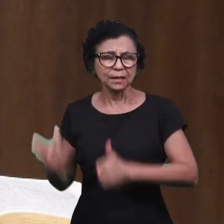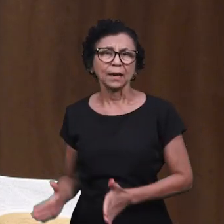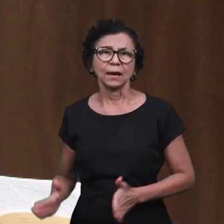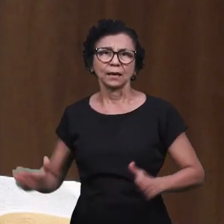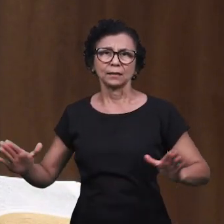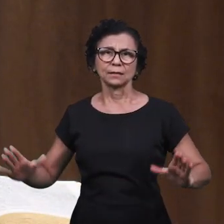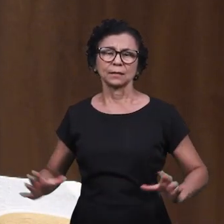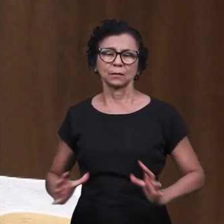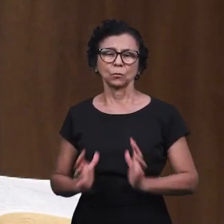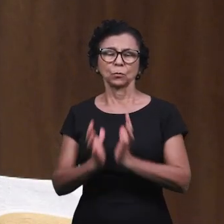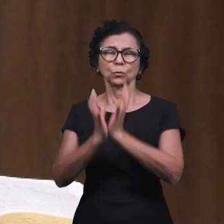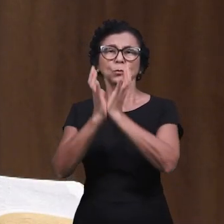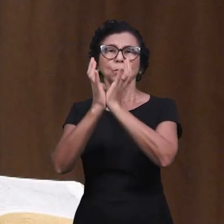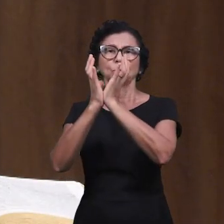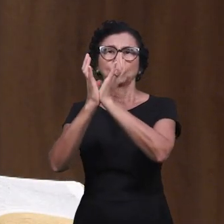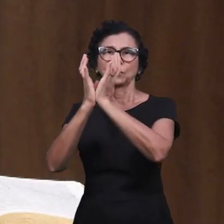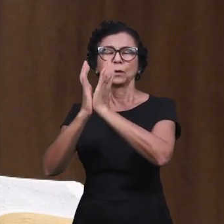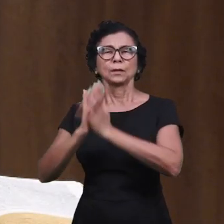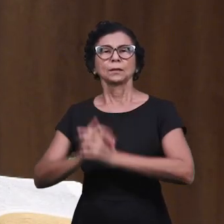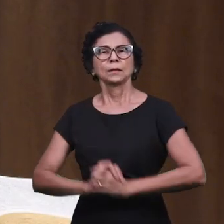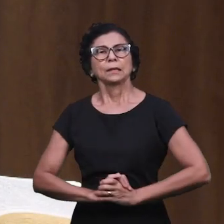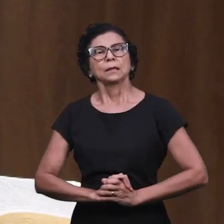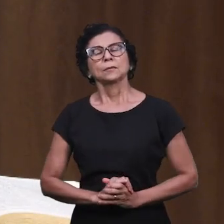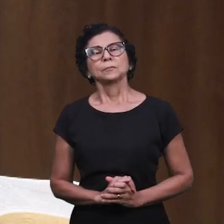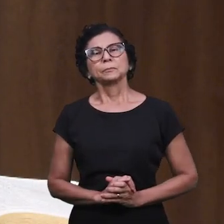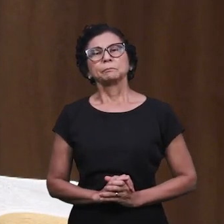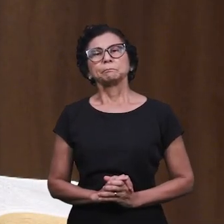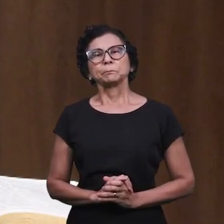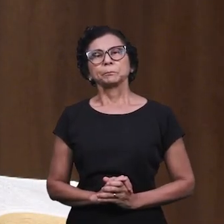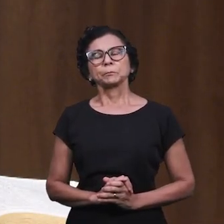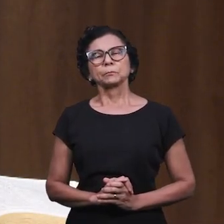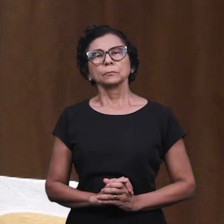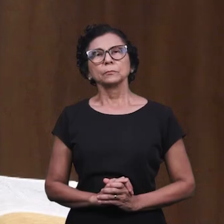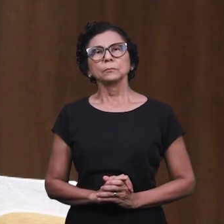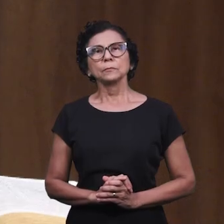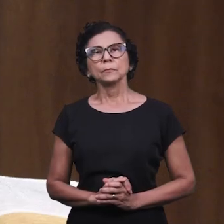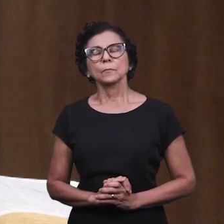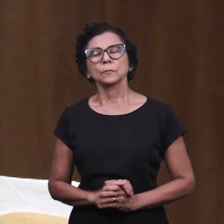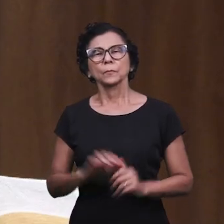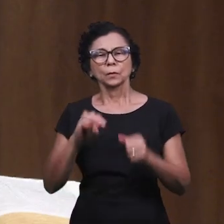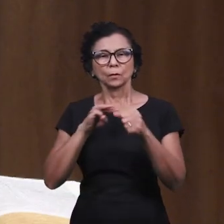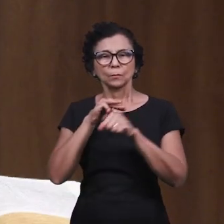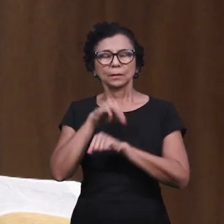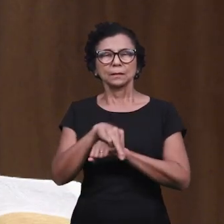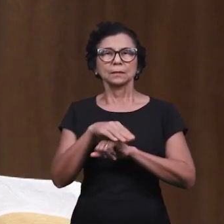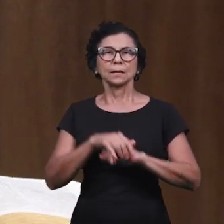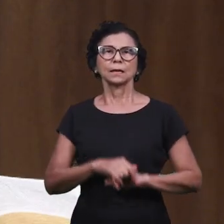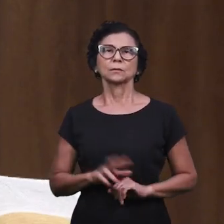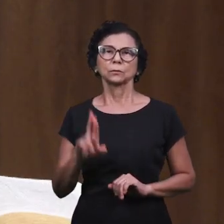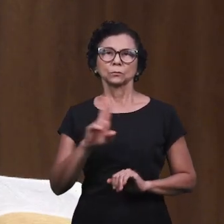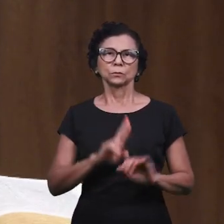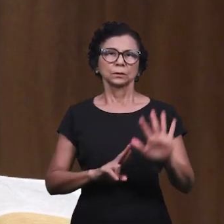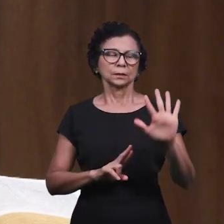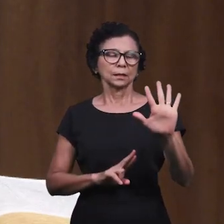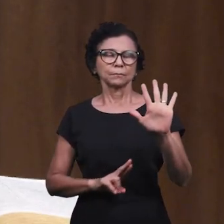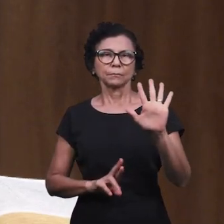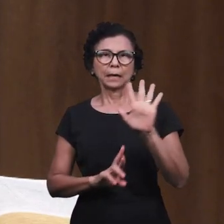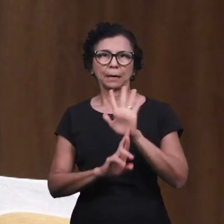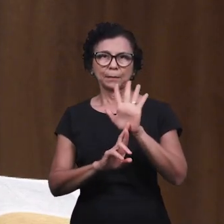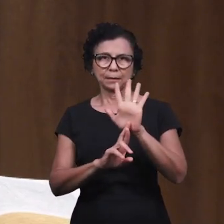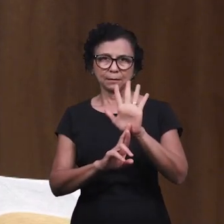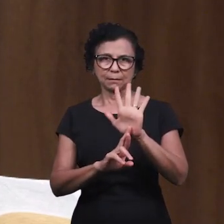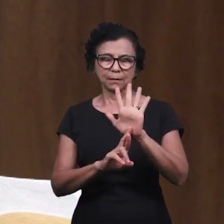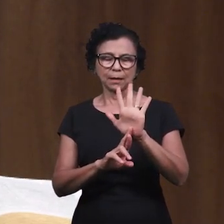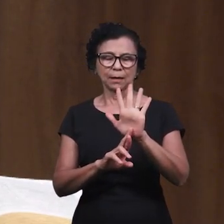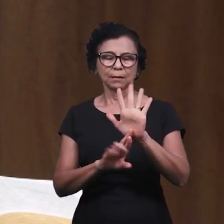mão, que tipifica os ministérios, a classificação dos ministérios, também exerce a sua função. Então, fora deste